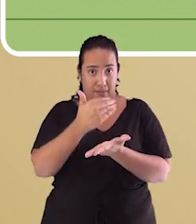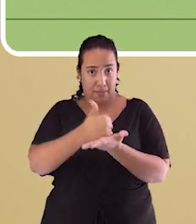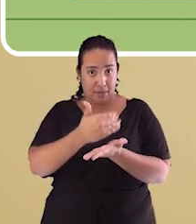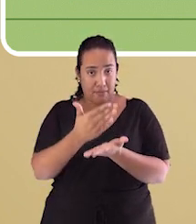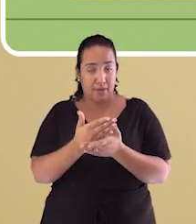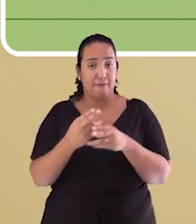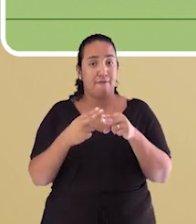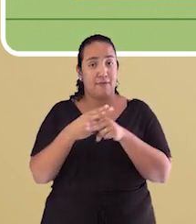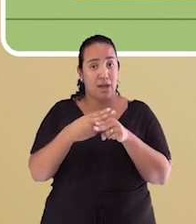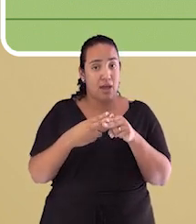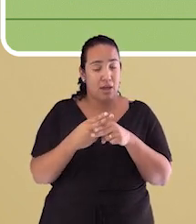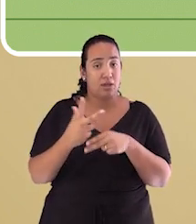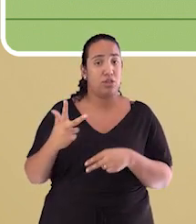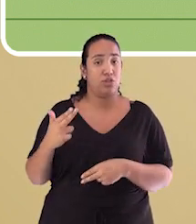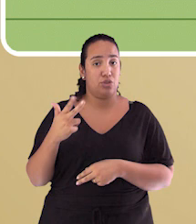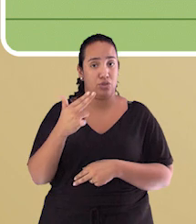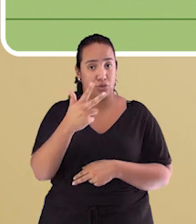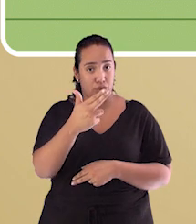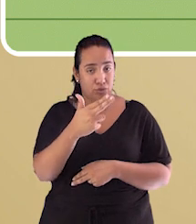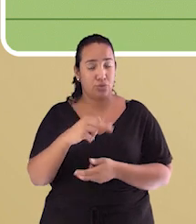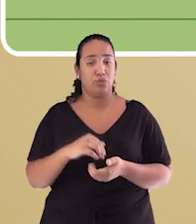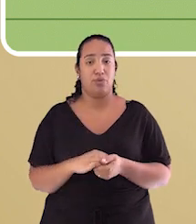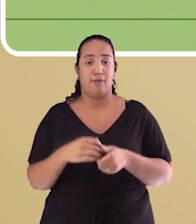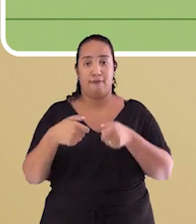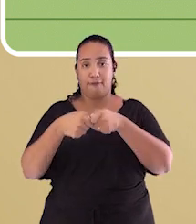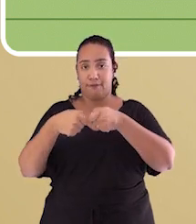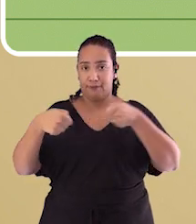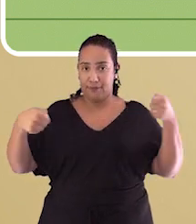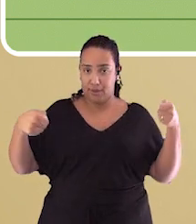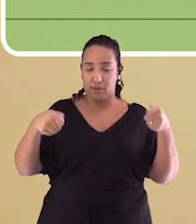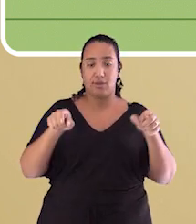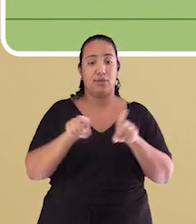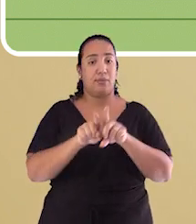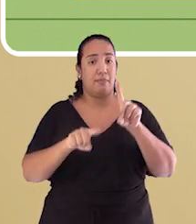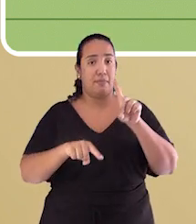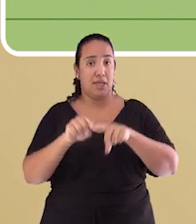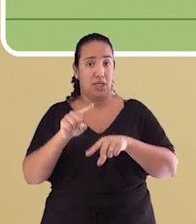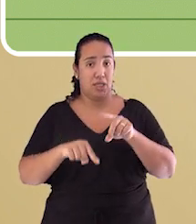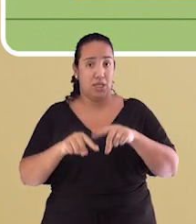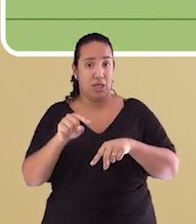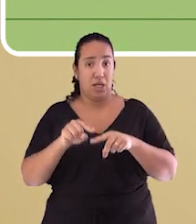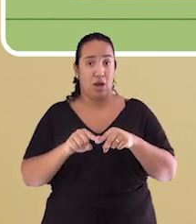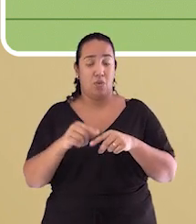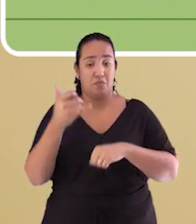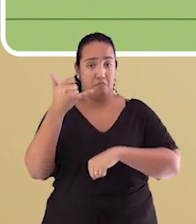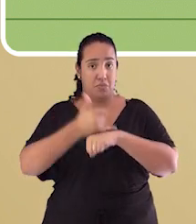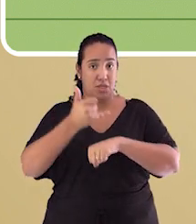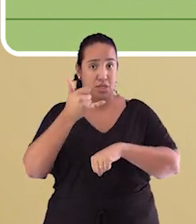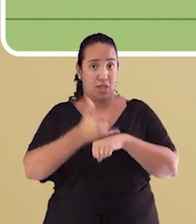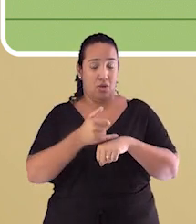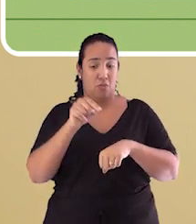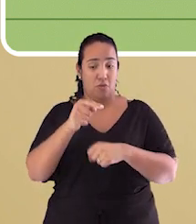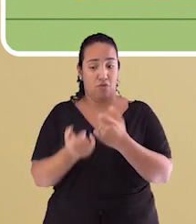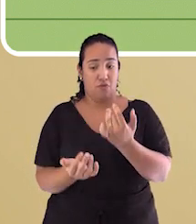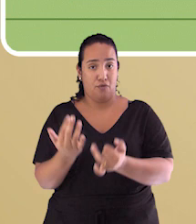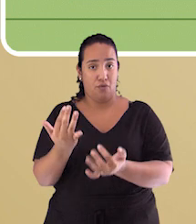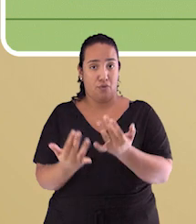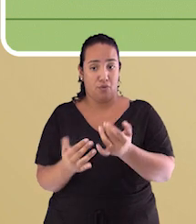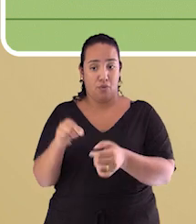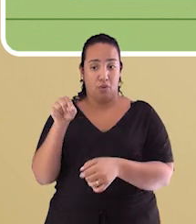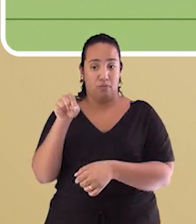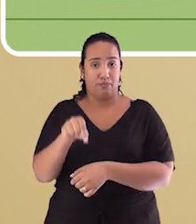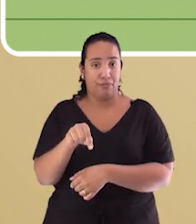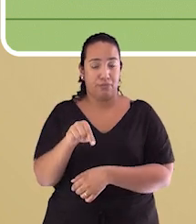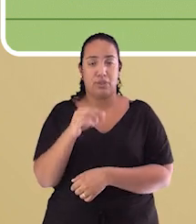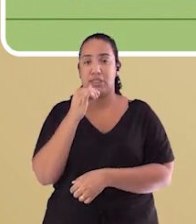faca, tesoura, fita isolante ou fita crepe e um objeto pontiagudo de metal que possa ir ao